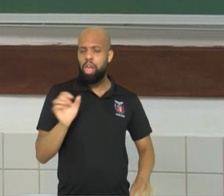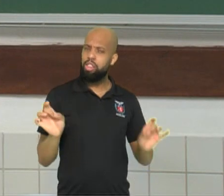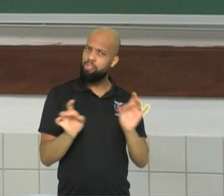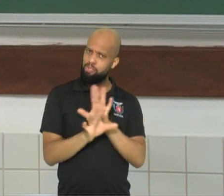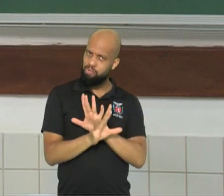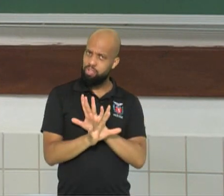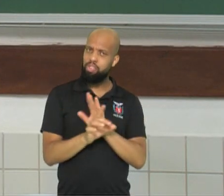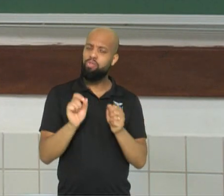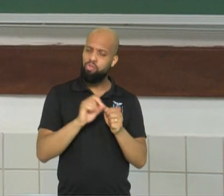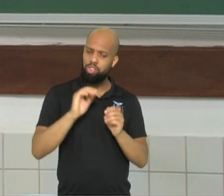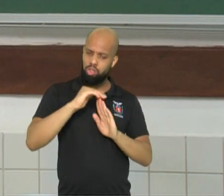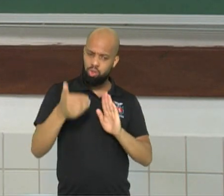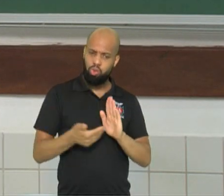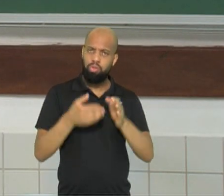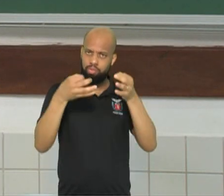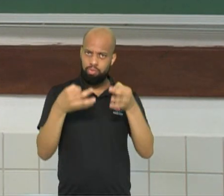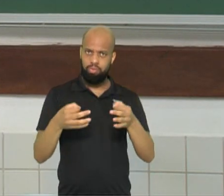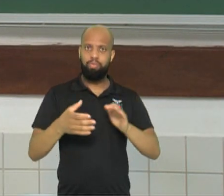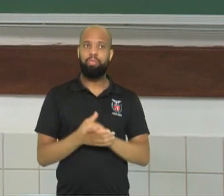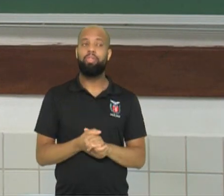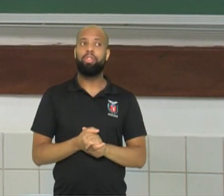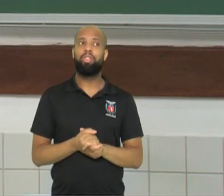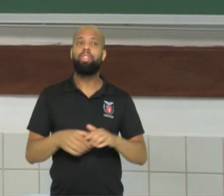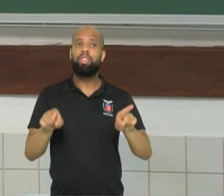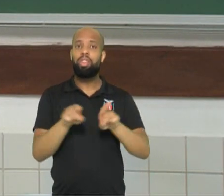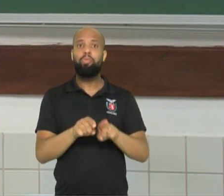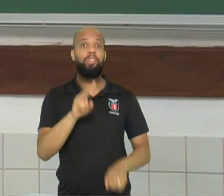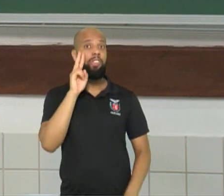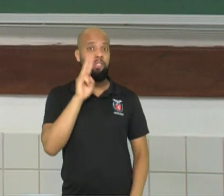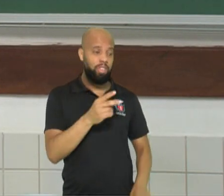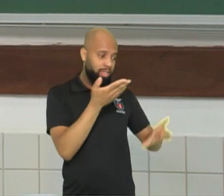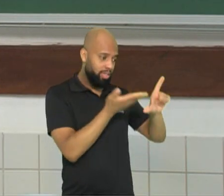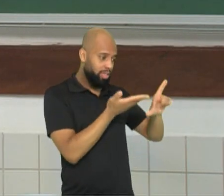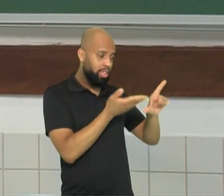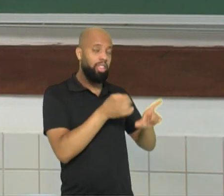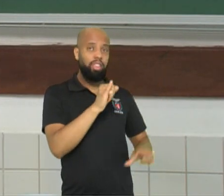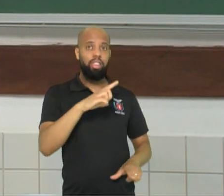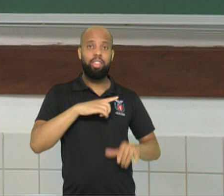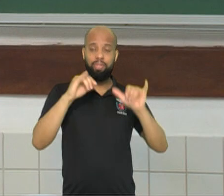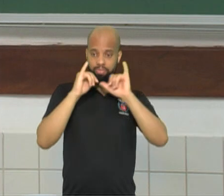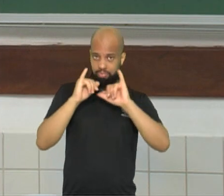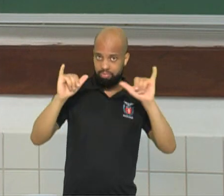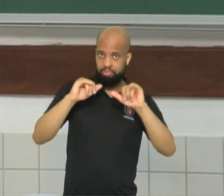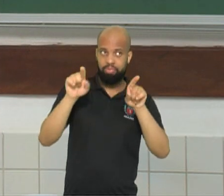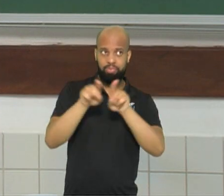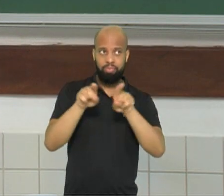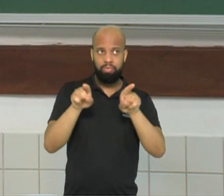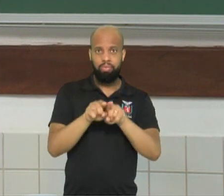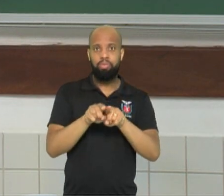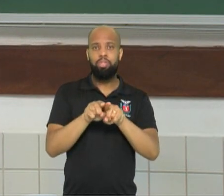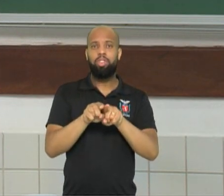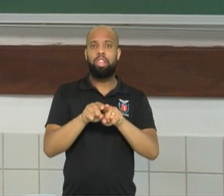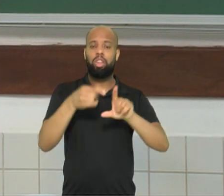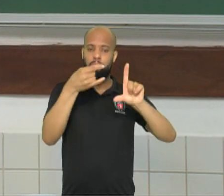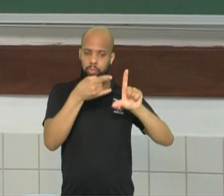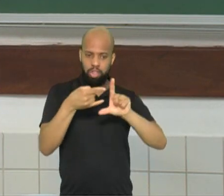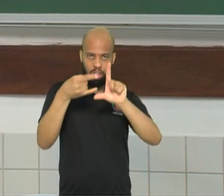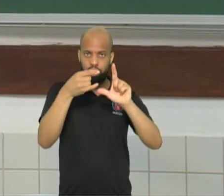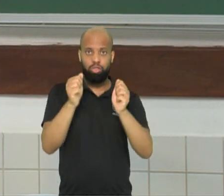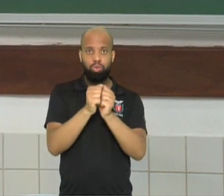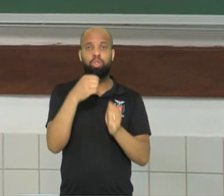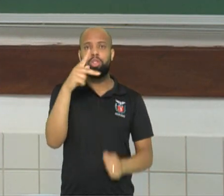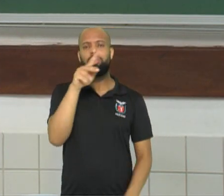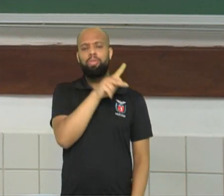coloque tudo em dia. E veja lá no mural, se tiver o recadinho, com o Meet, com os seus